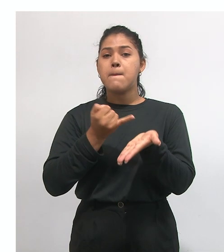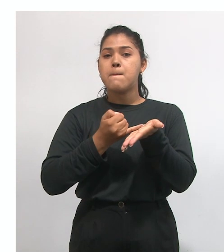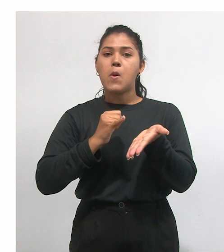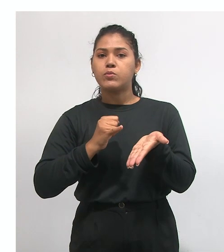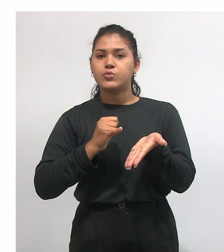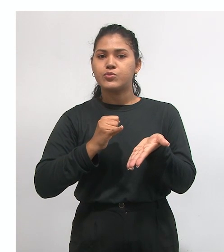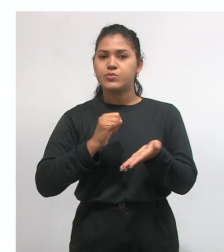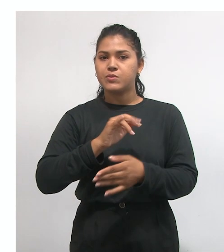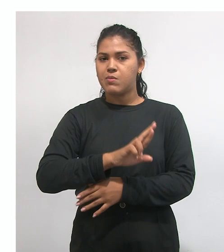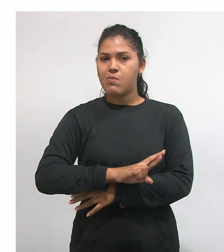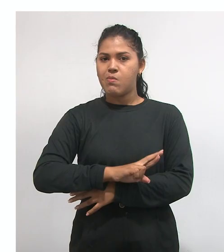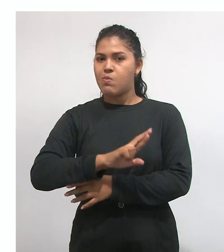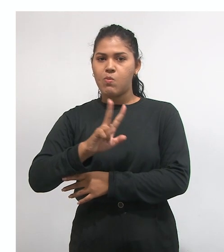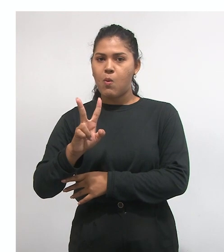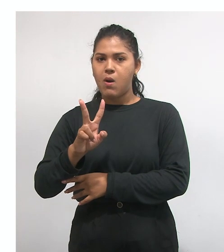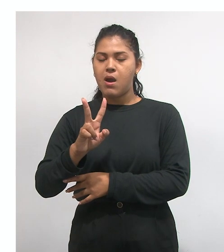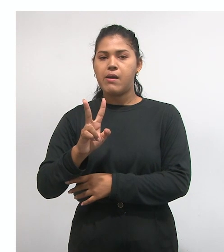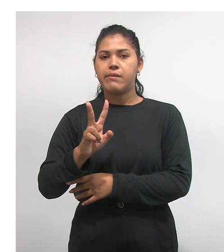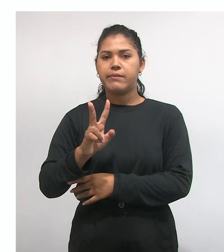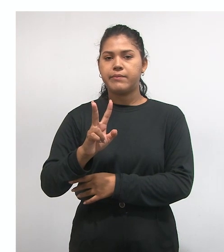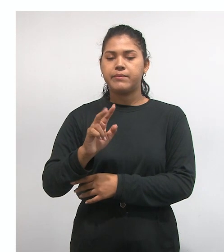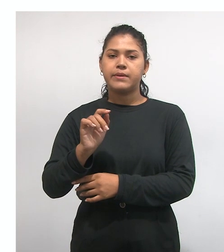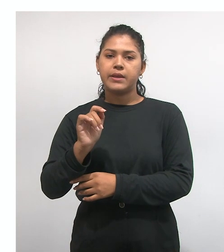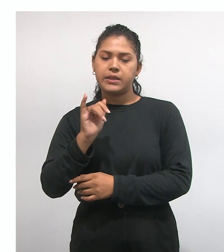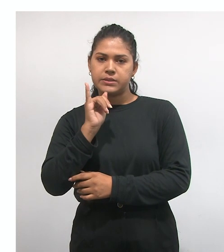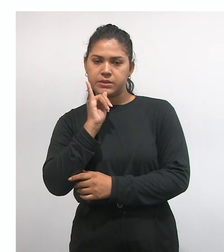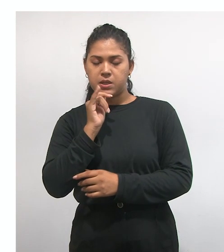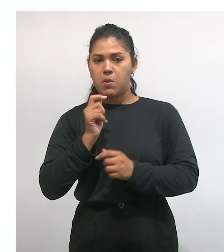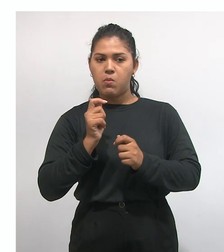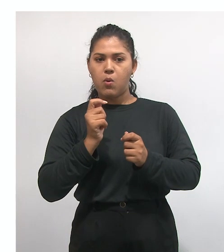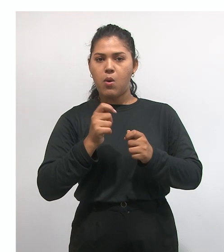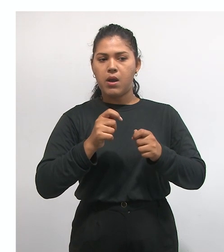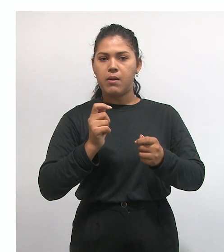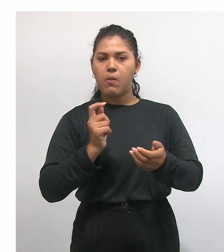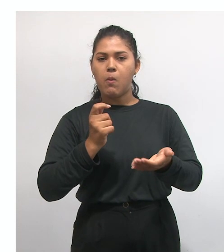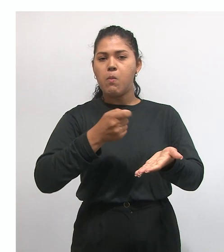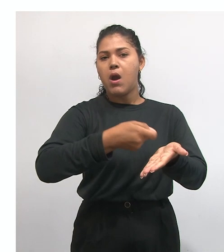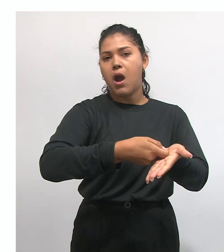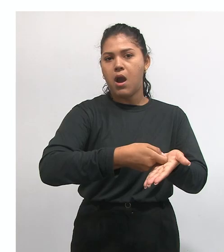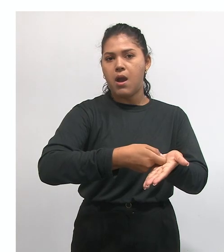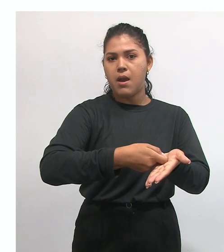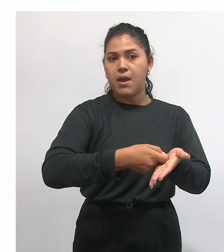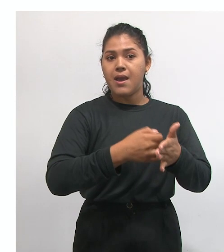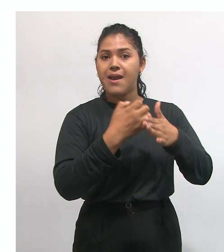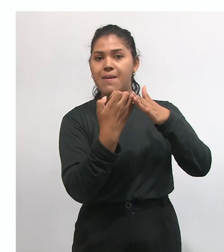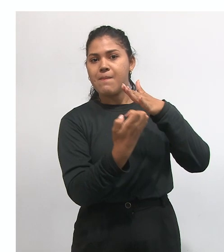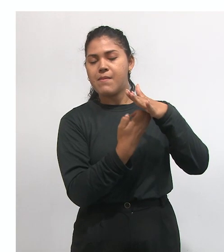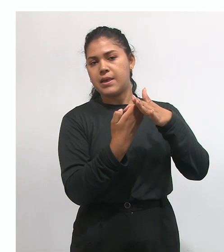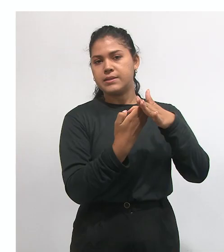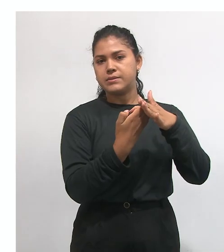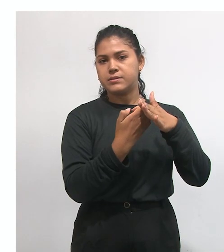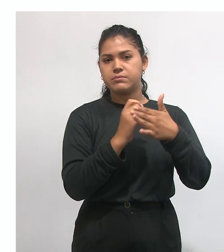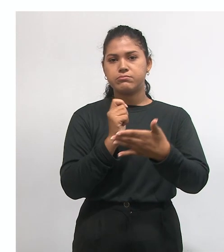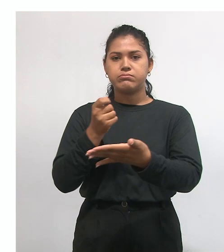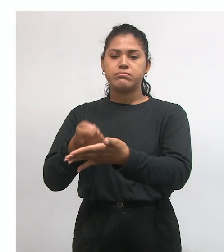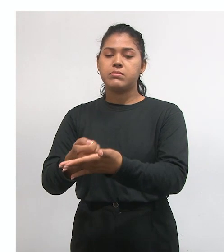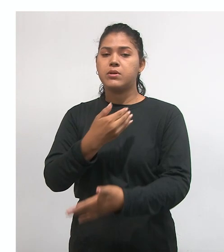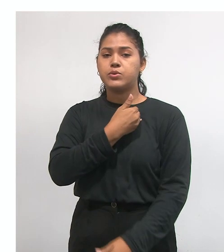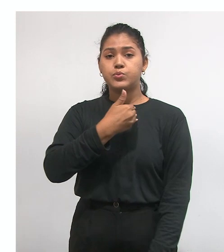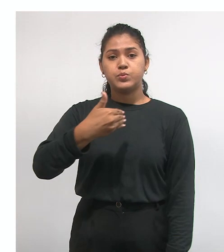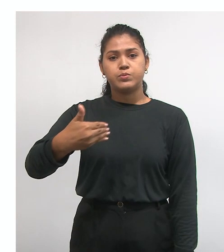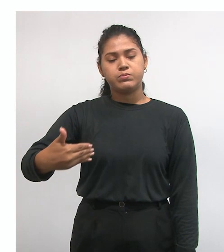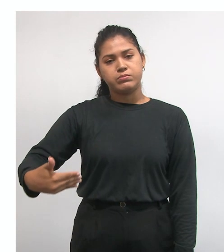ser opostas à Fazenda Pública para modificar a definição legal do sujeito passivo, né,